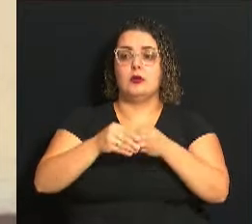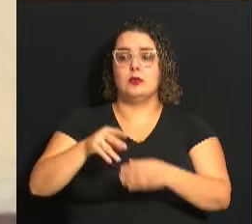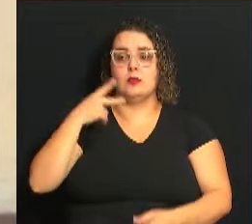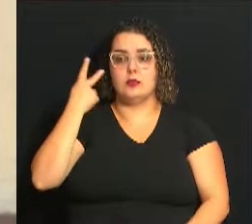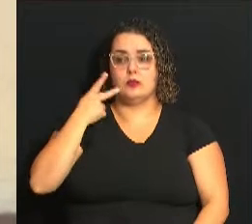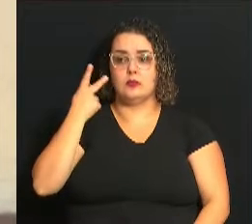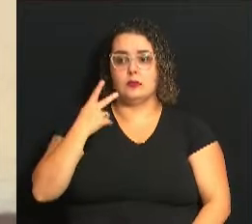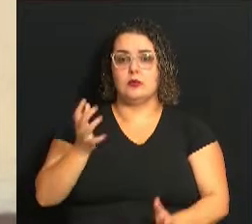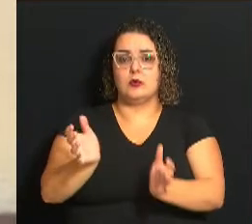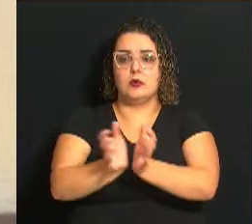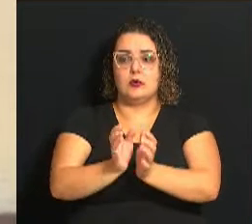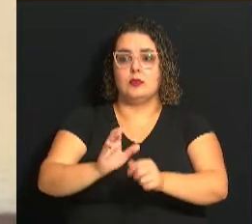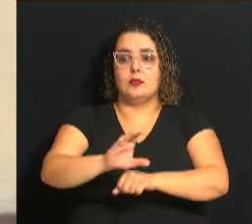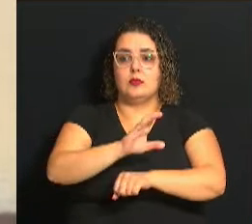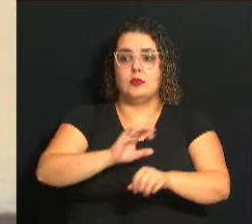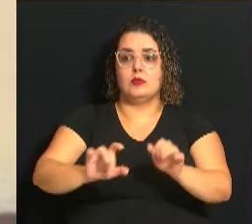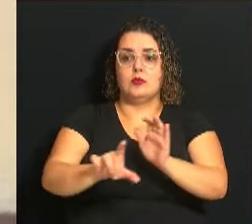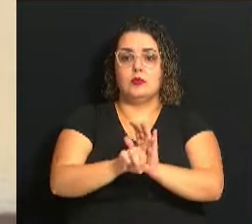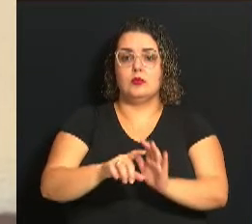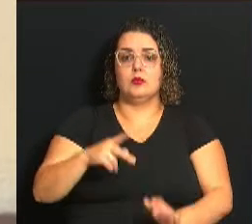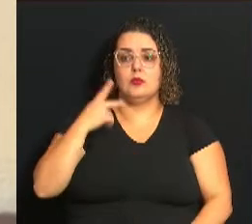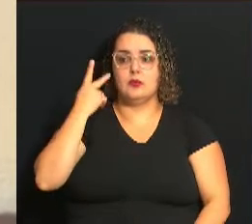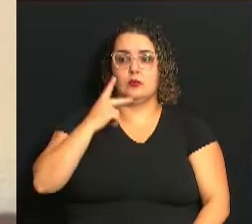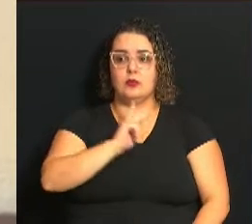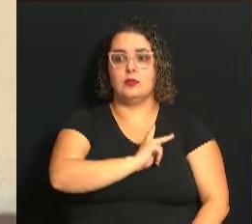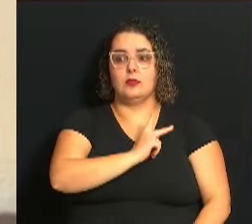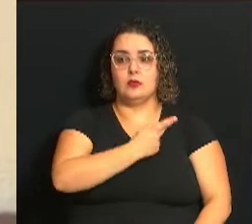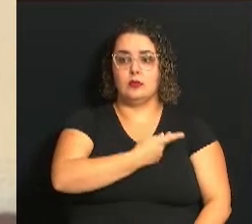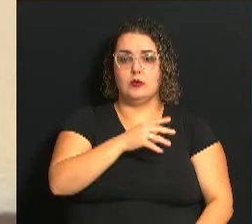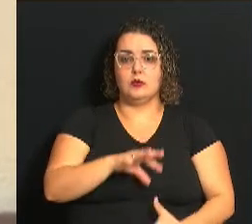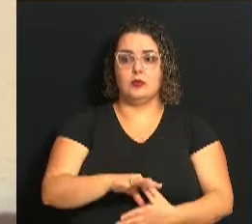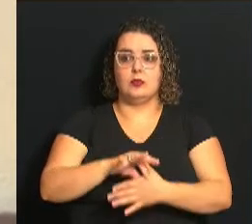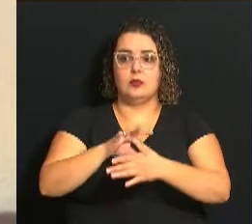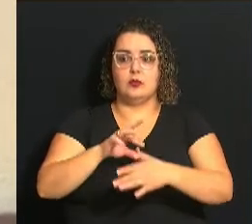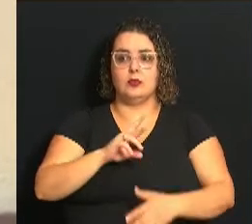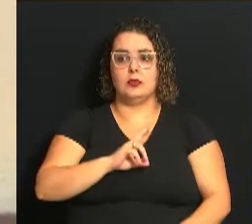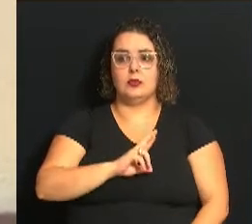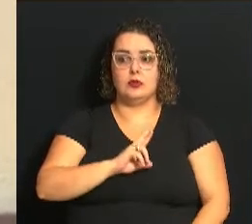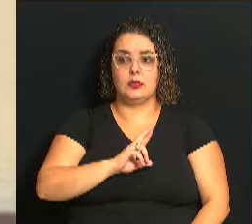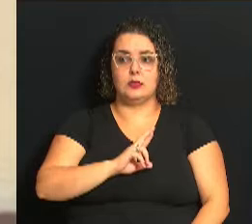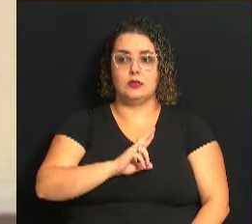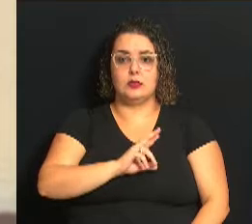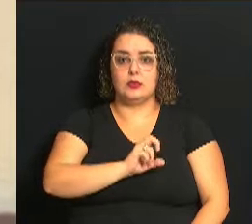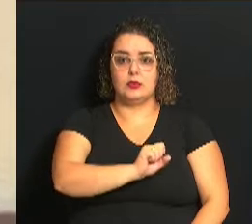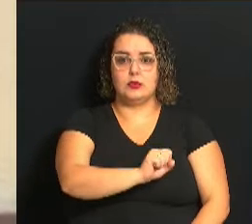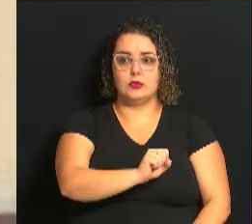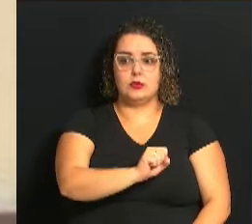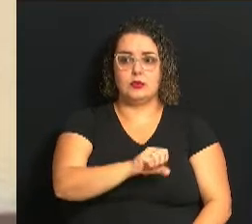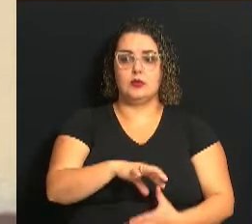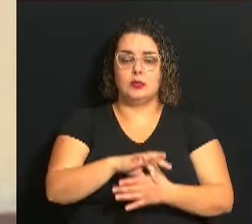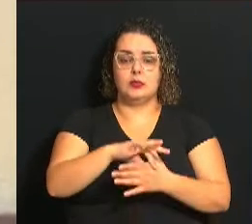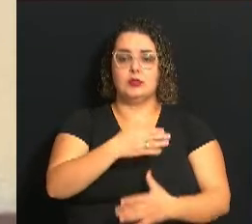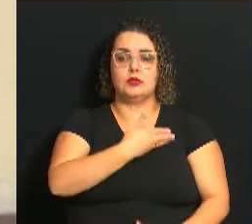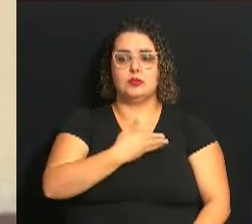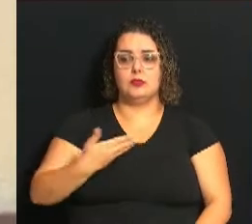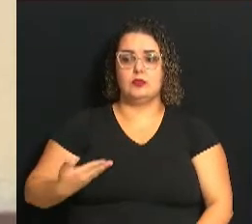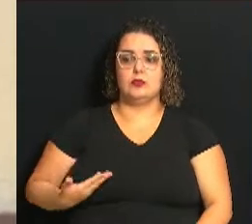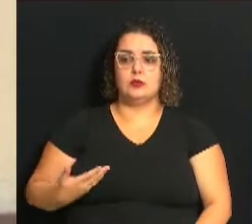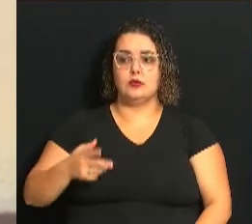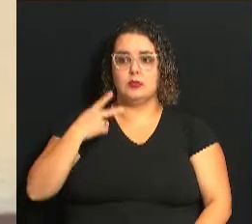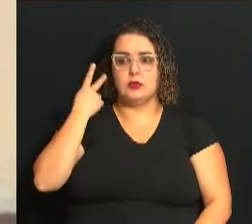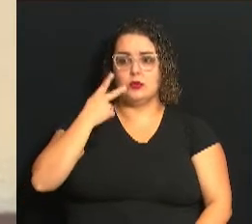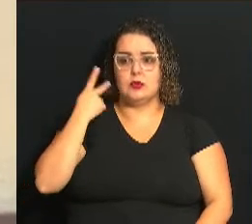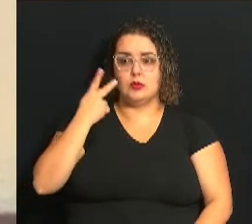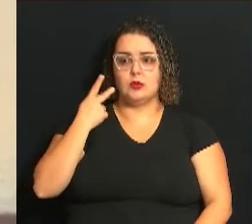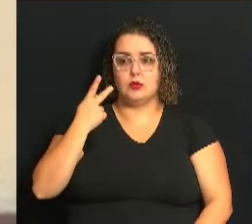Comissão de Legalidade, vereador Paulo Búfalo, o líder de governo, vereador Luiz Carlos Rossini, e o vereador